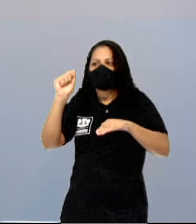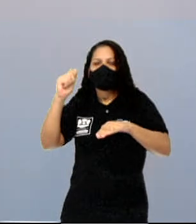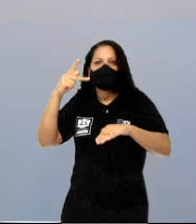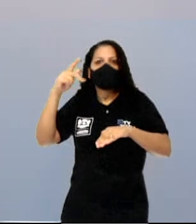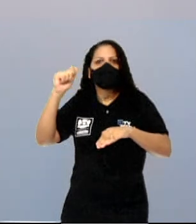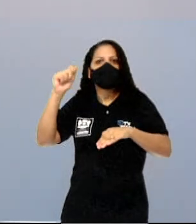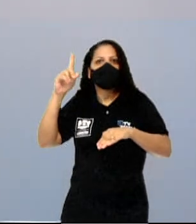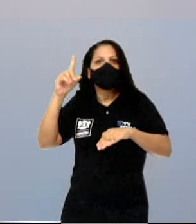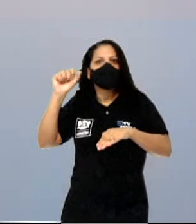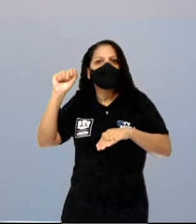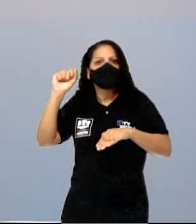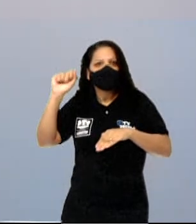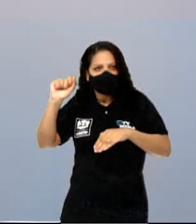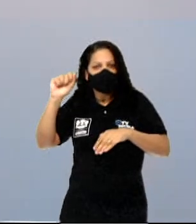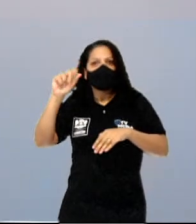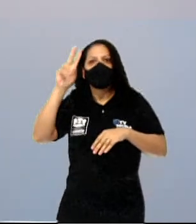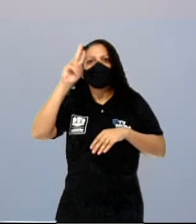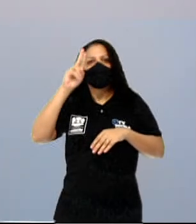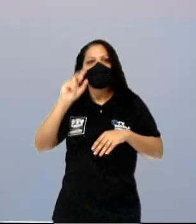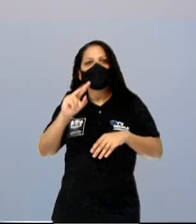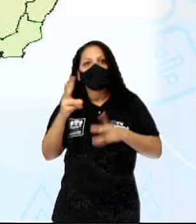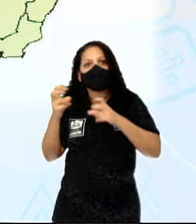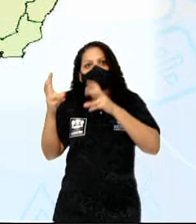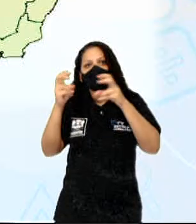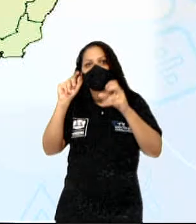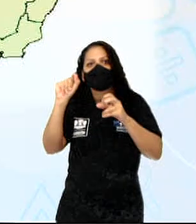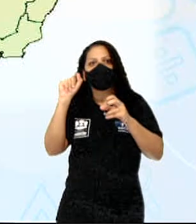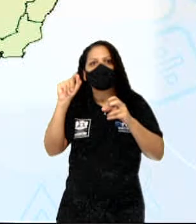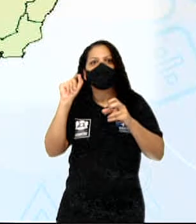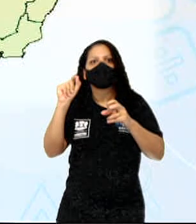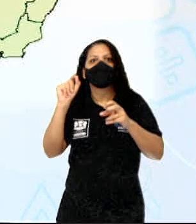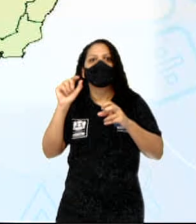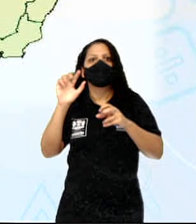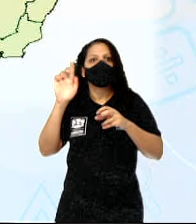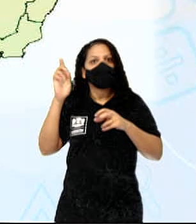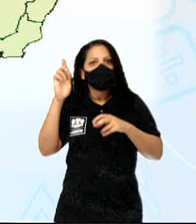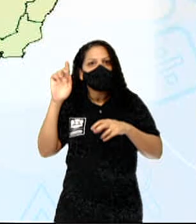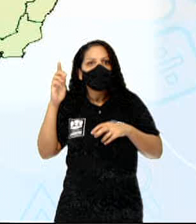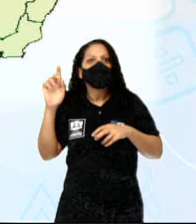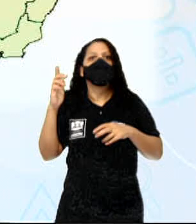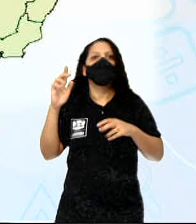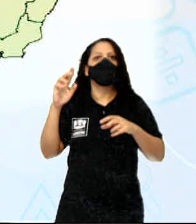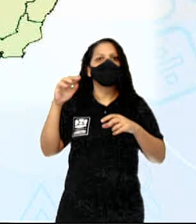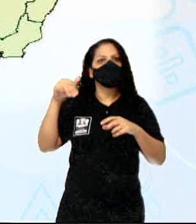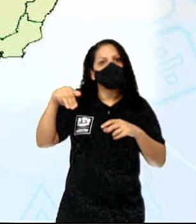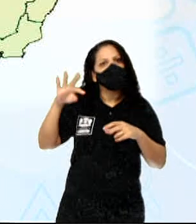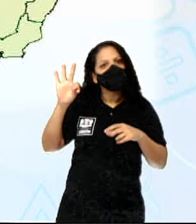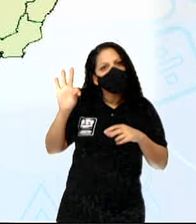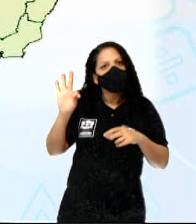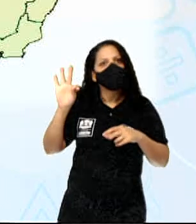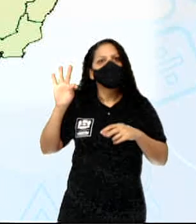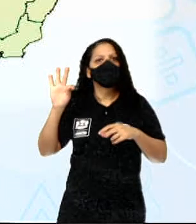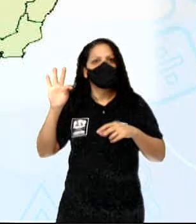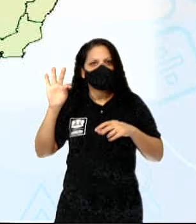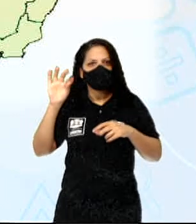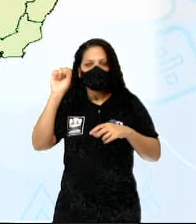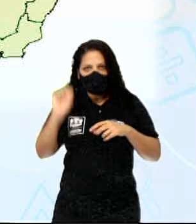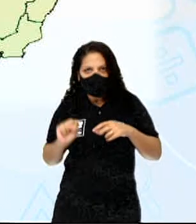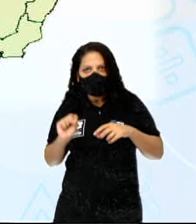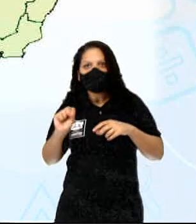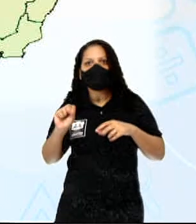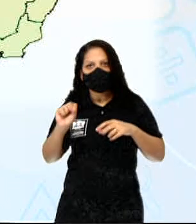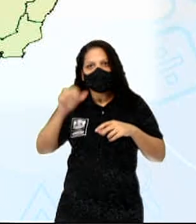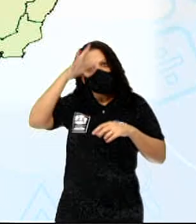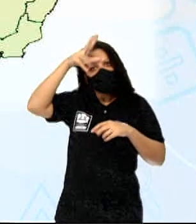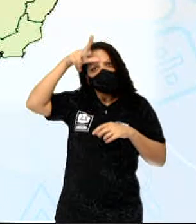Tocantins, sobe um pouquinho até o Piauí e o Maranhão, passa ali na região do Mato Grosso do Sul, do Mato Grosso. E essa